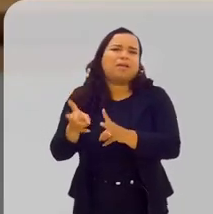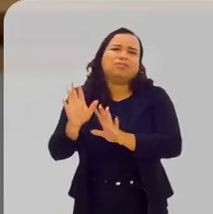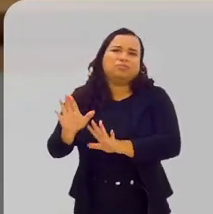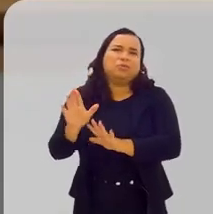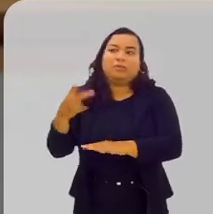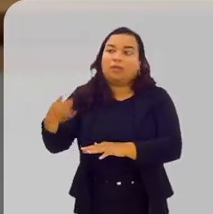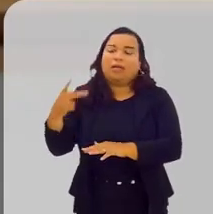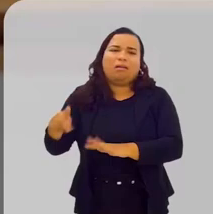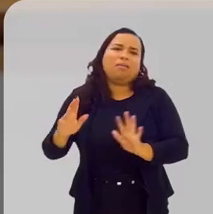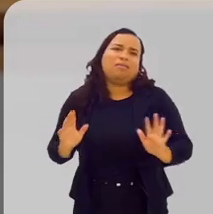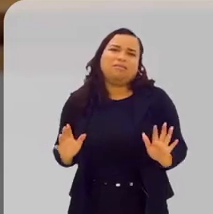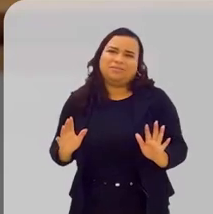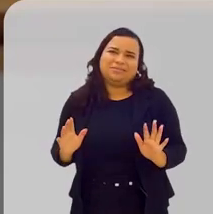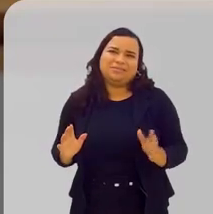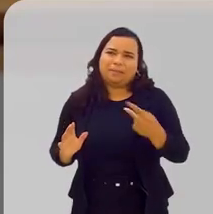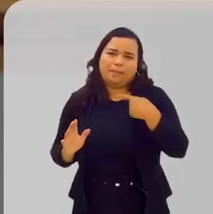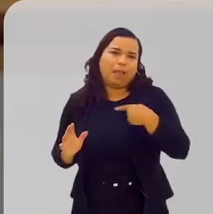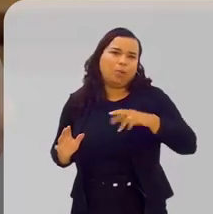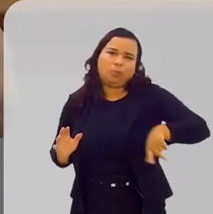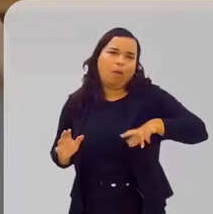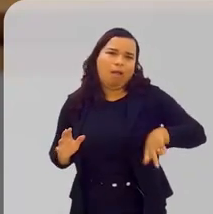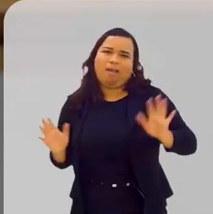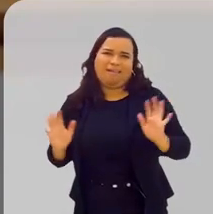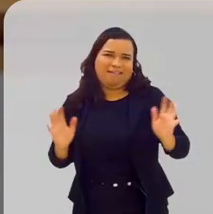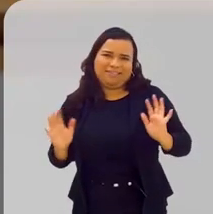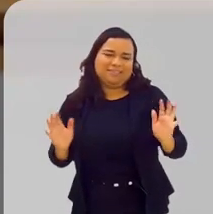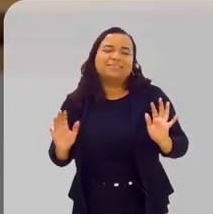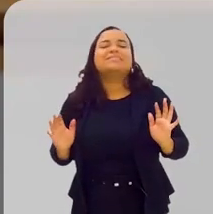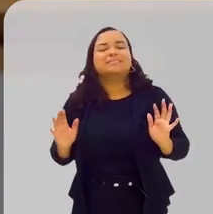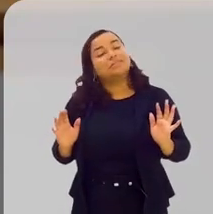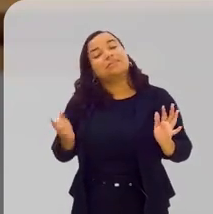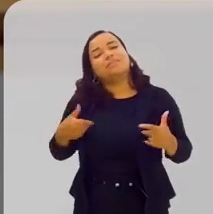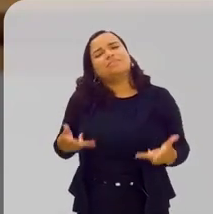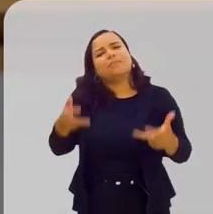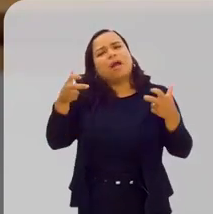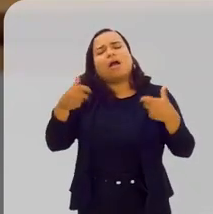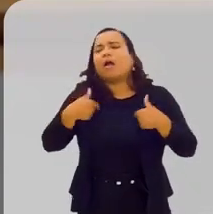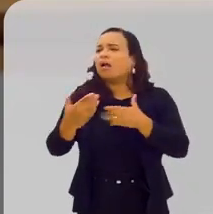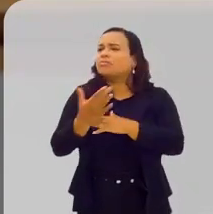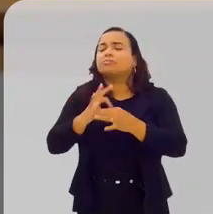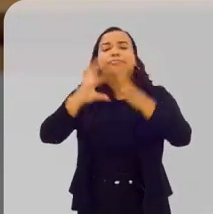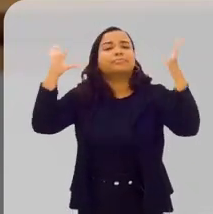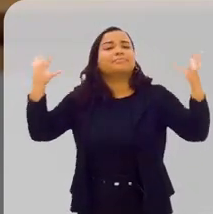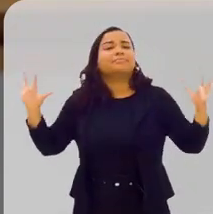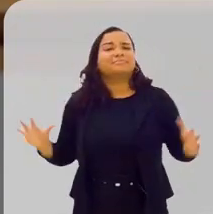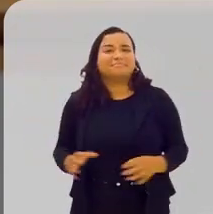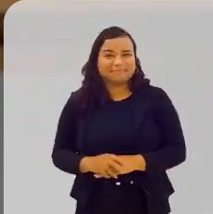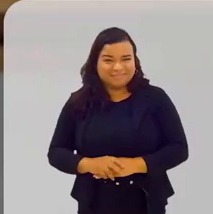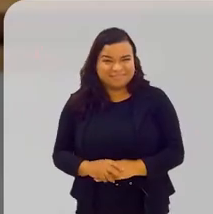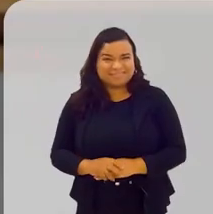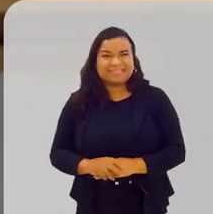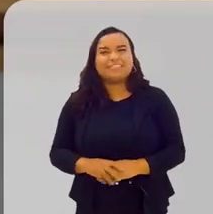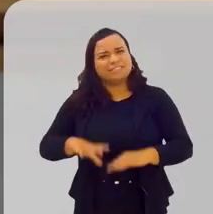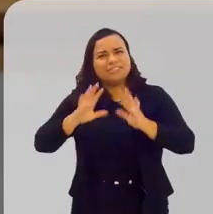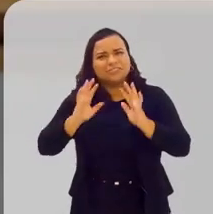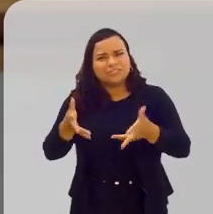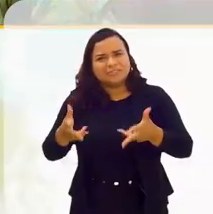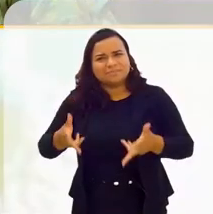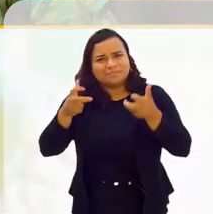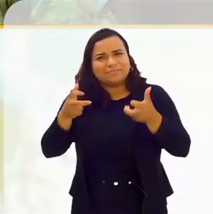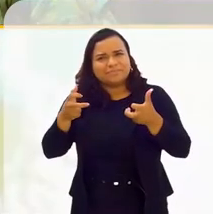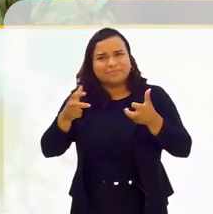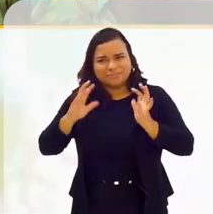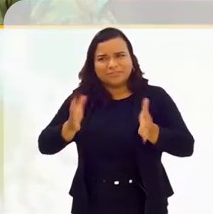ó Isso aqui é teu eu não tenho nada a ver com isso isso é tão Libertador você já